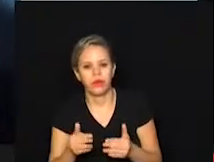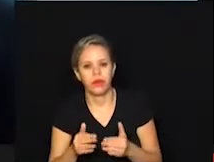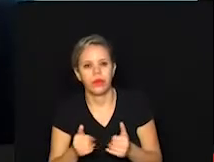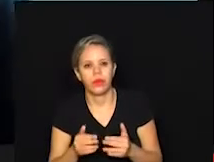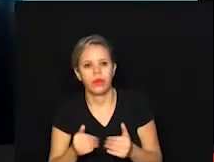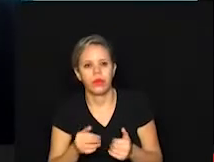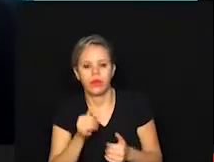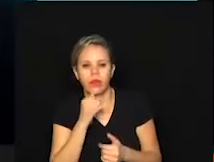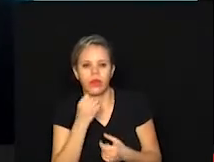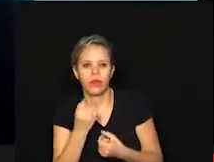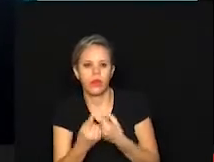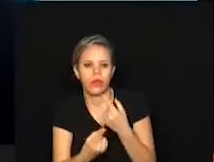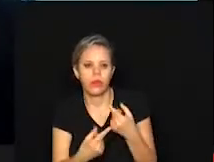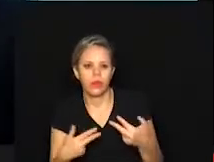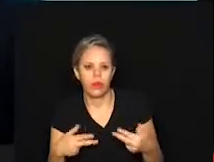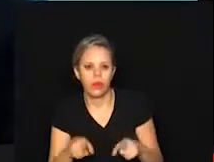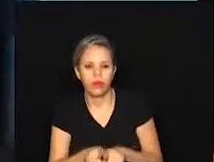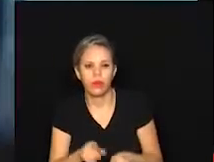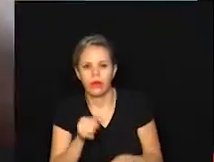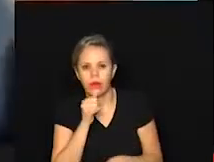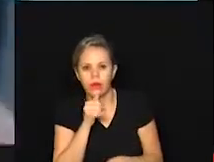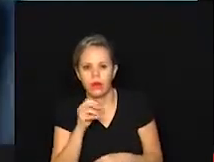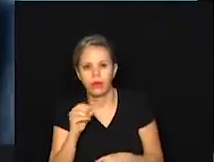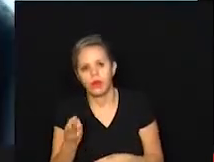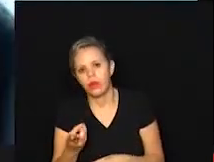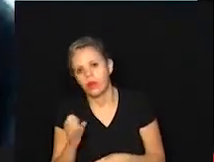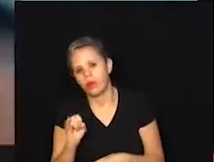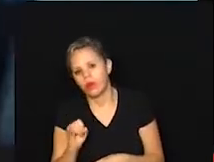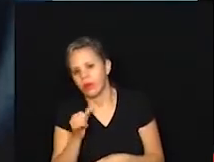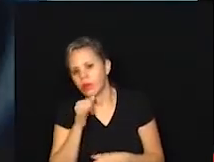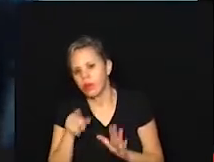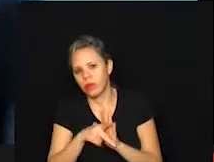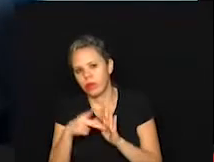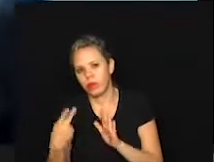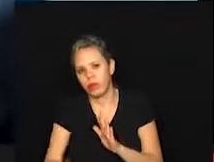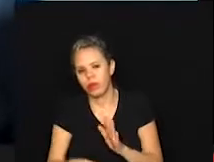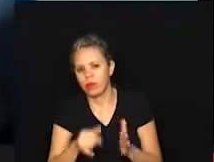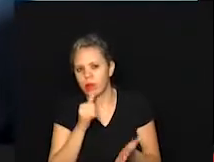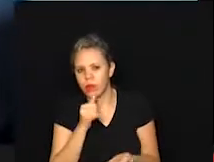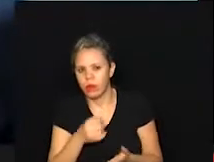solicitou alguma coisa, ou se a própria